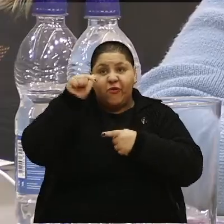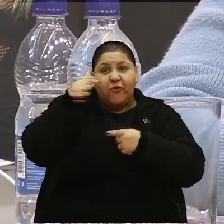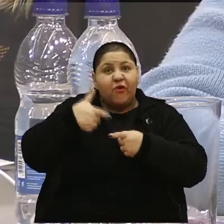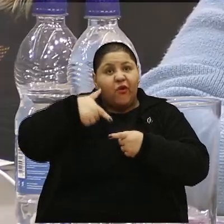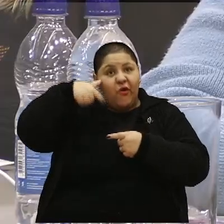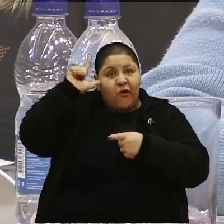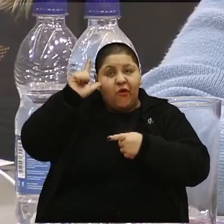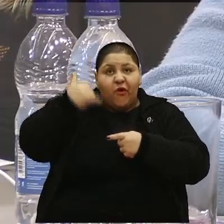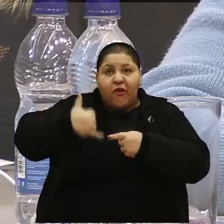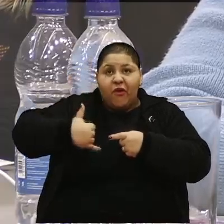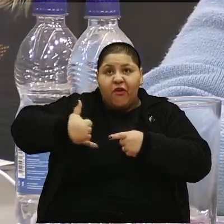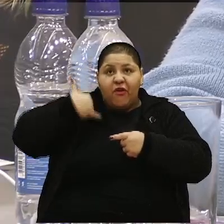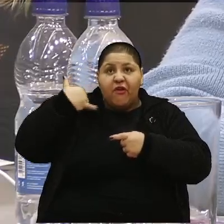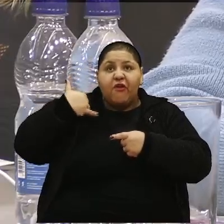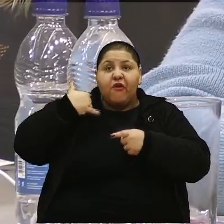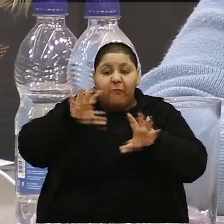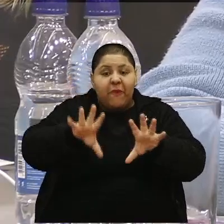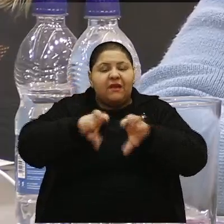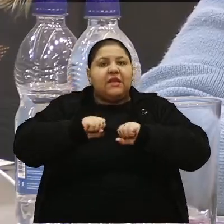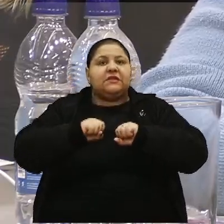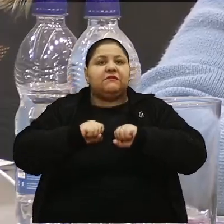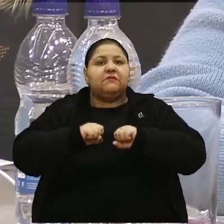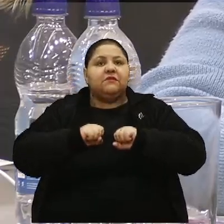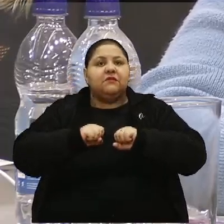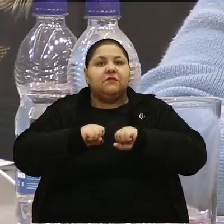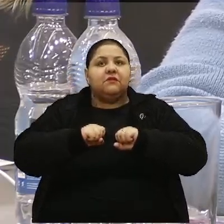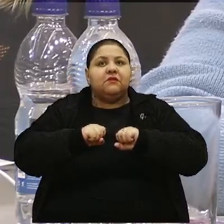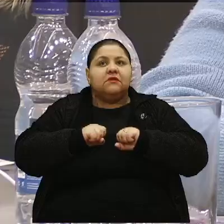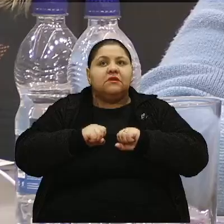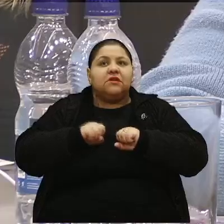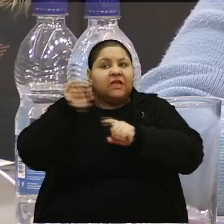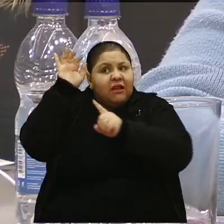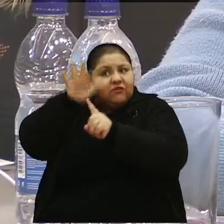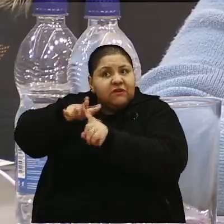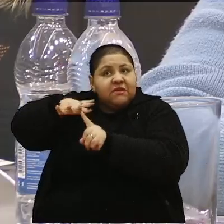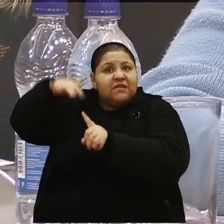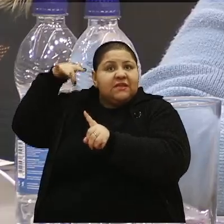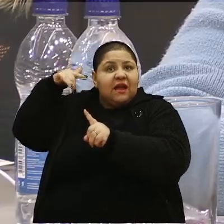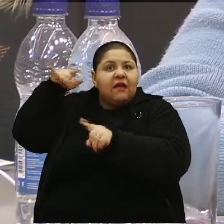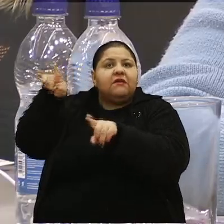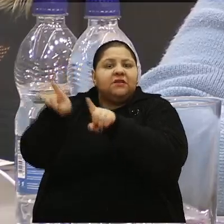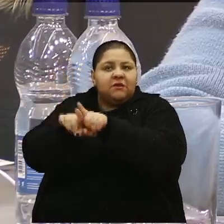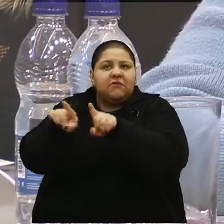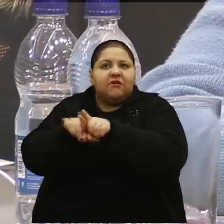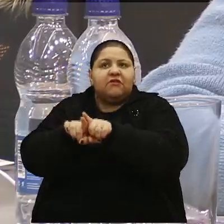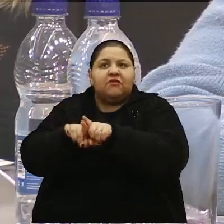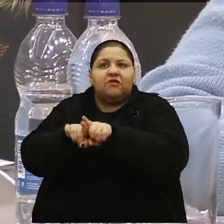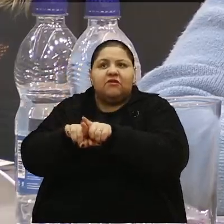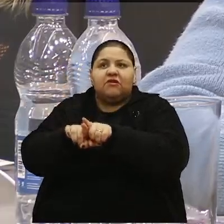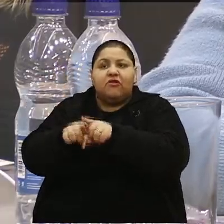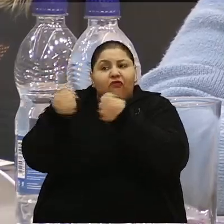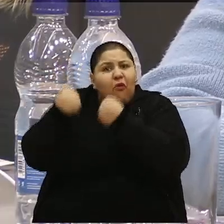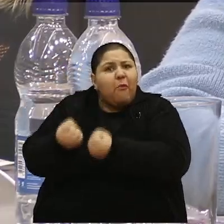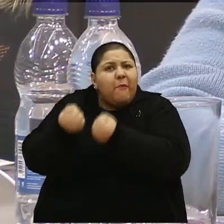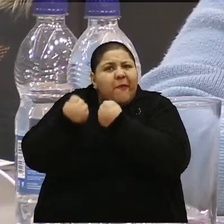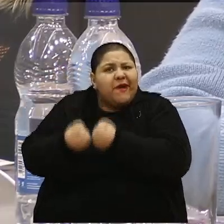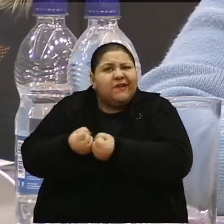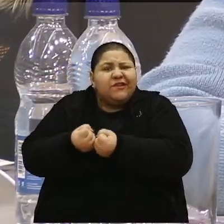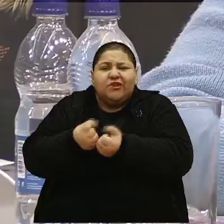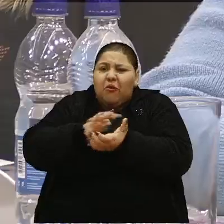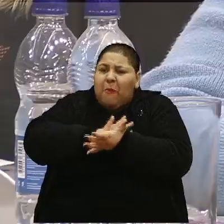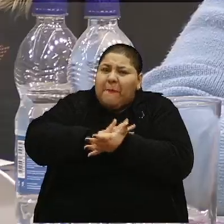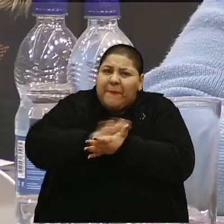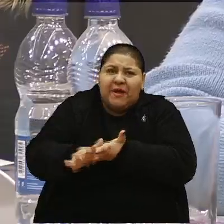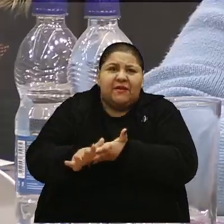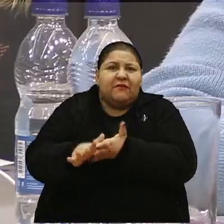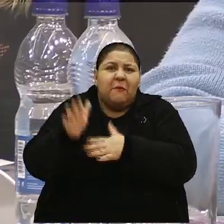ontem honrar aquilo que é de pertencimento do senhor e que é dos seus ancestrais. E que daí foi um peso a mais no preconceito.